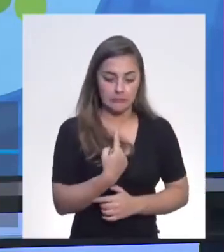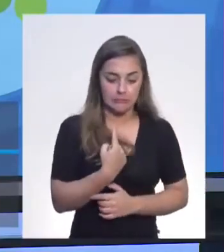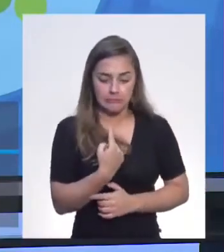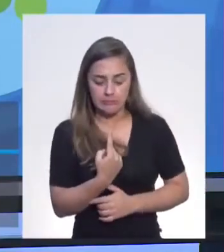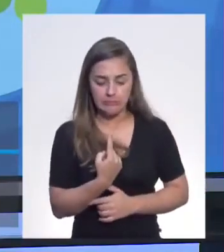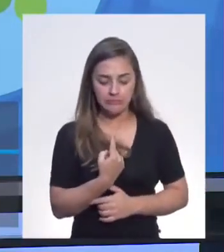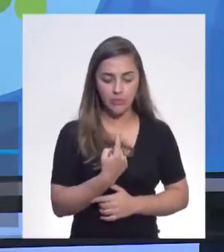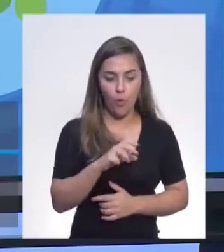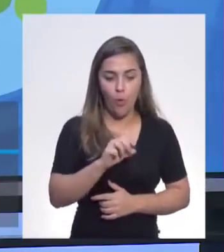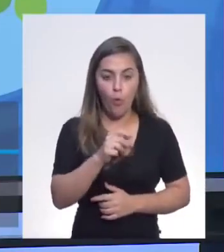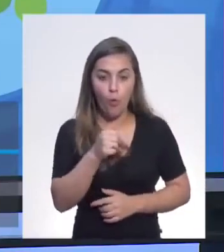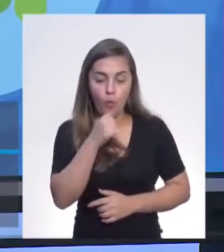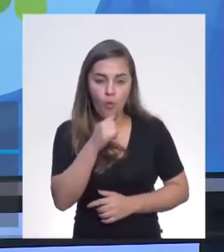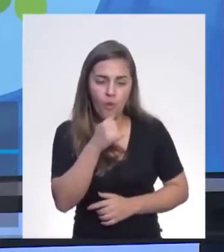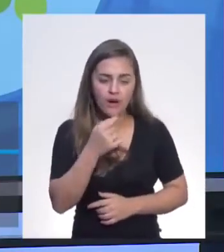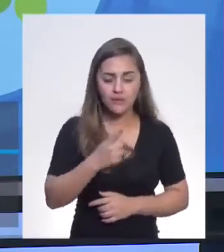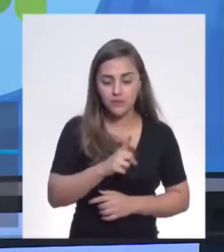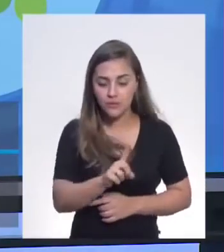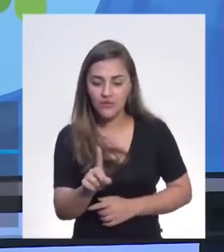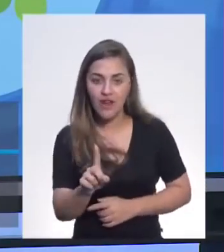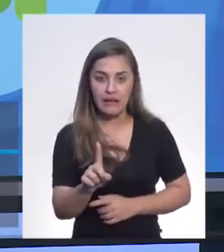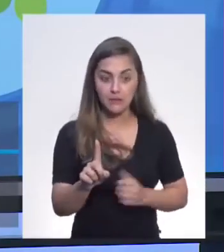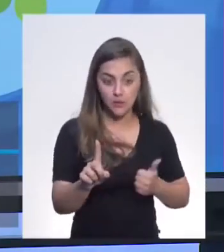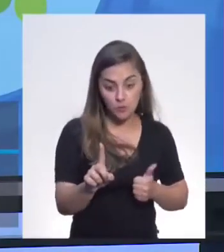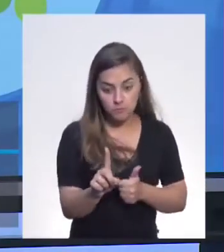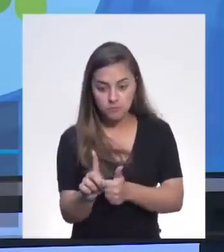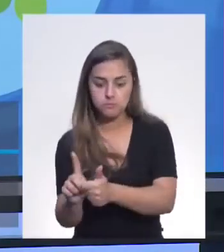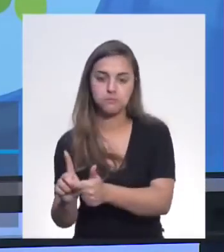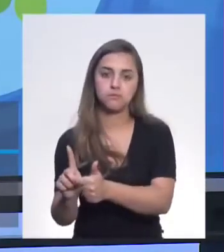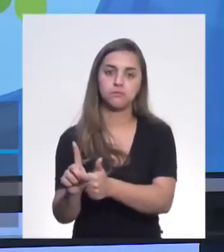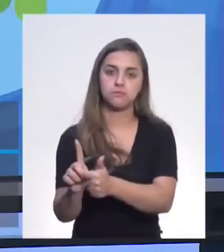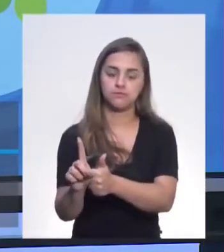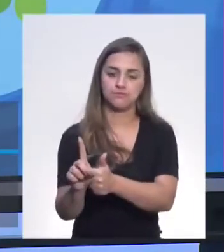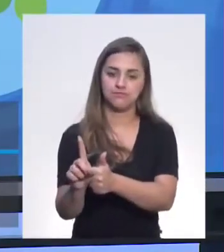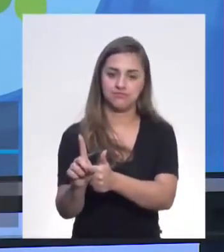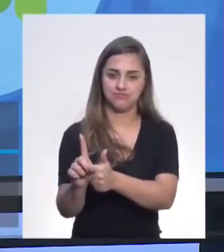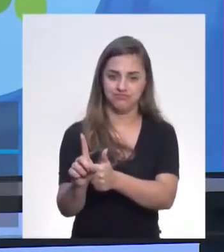ou abordavam você pelo simples fato da cor da sua pele?